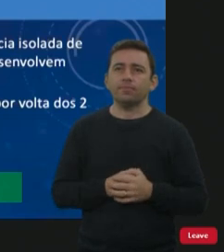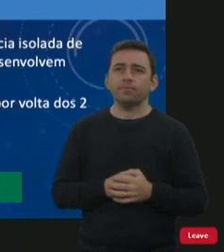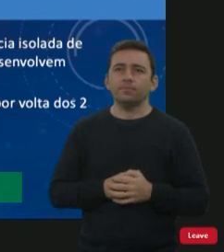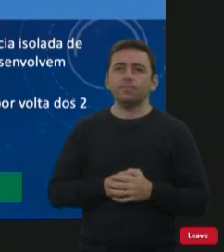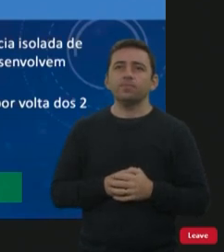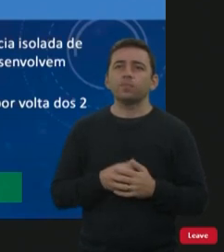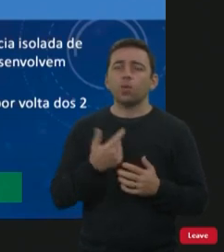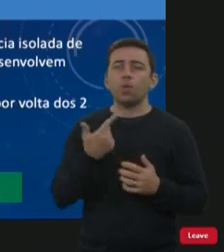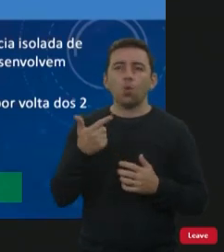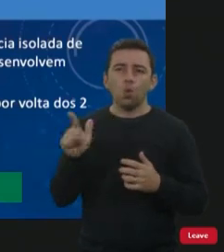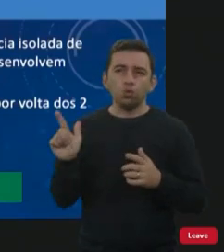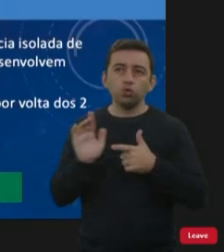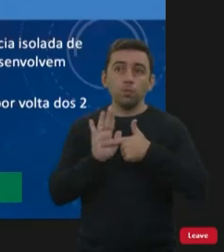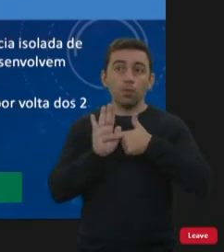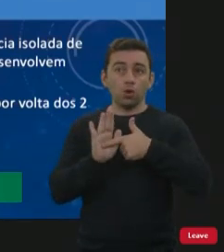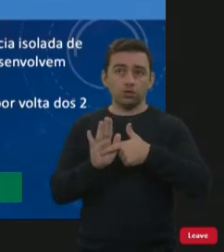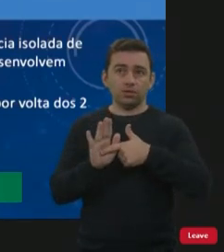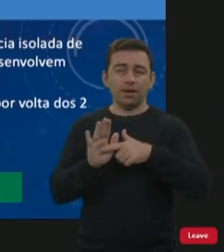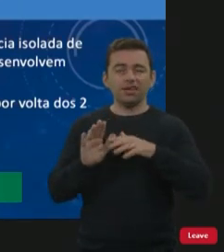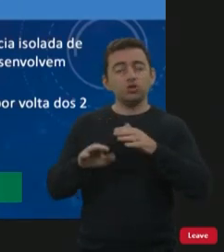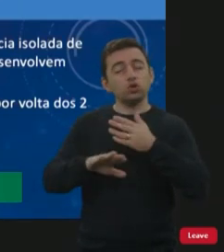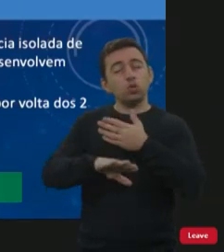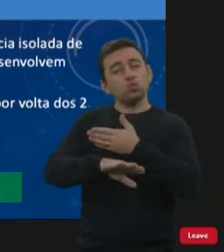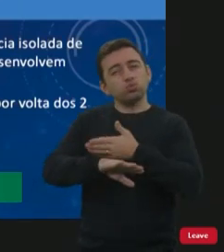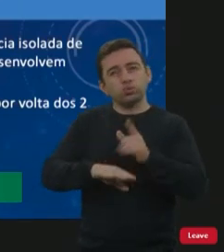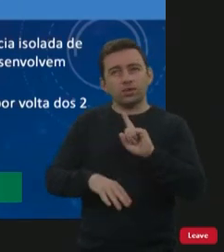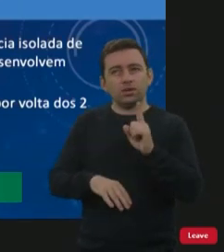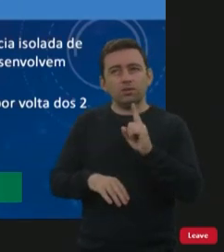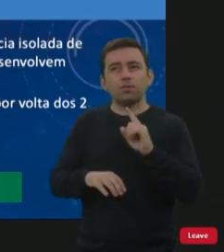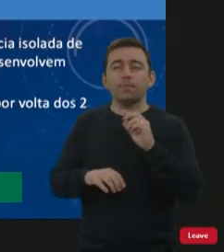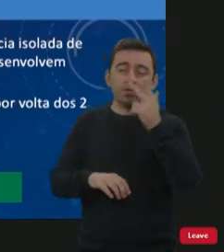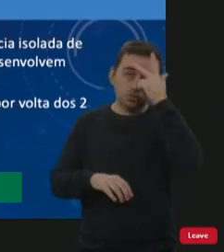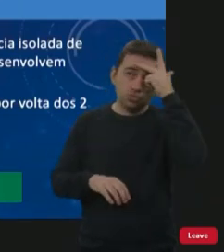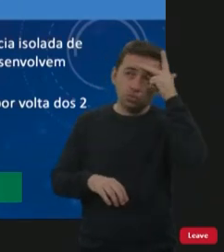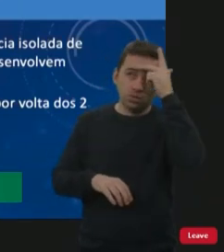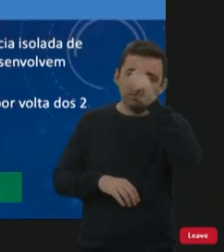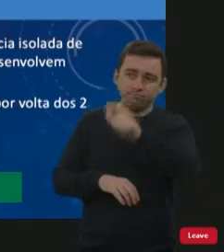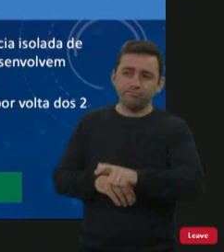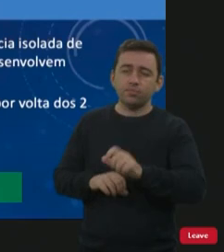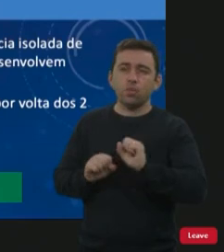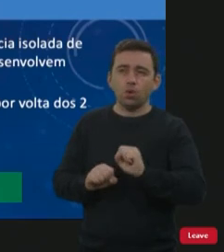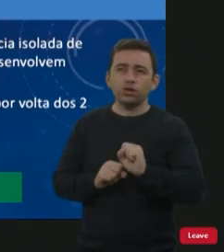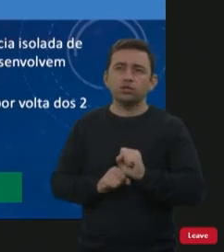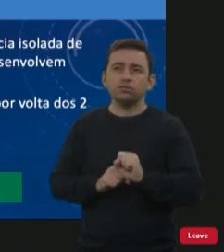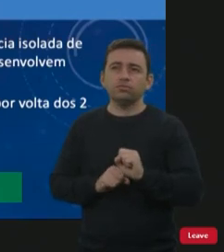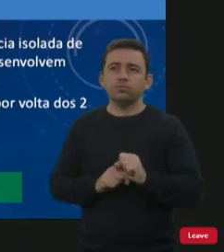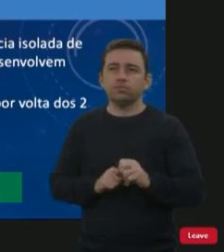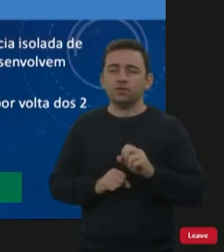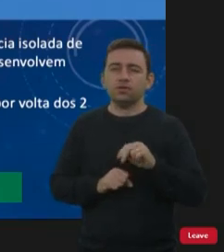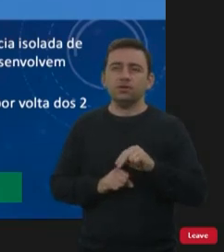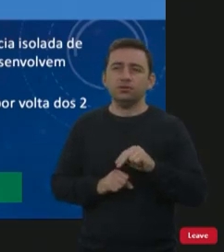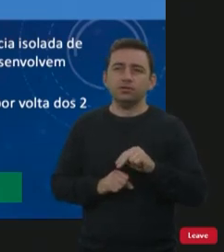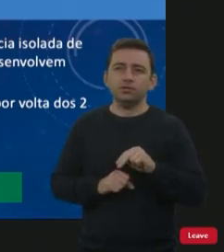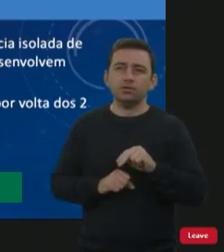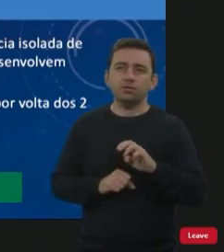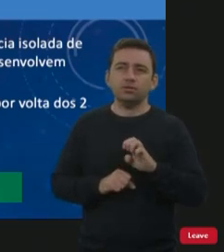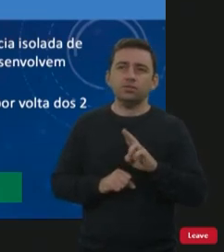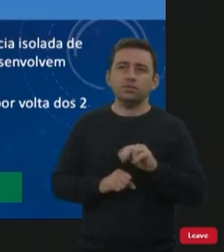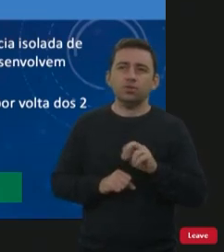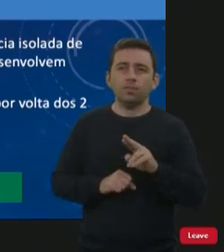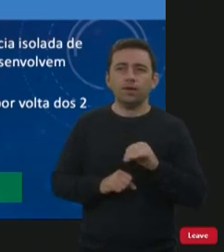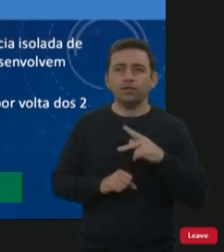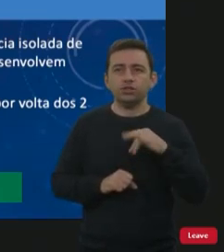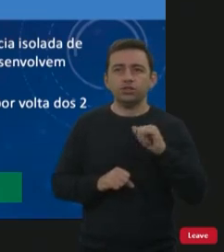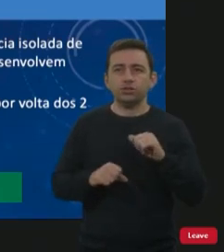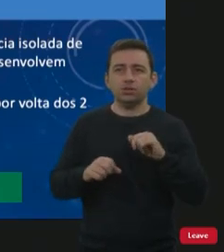Outros sinais não tão frequentes, o paciente pode ter neuropatia periférica, né? Então ele vai ter alteração